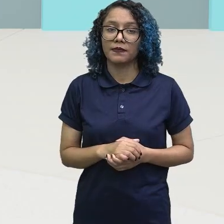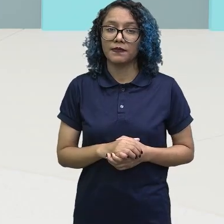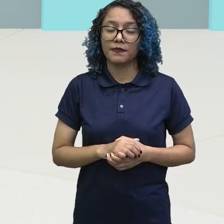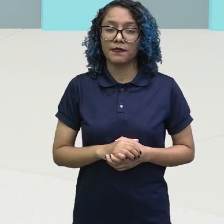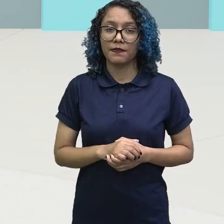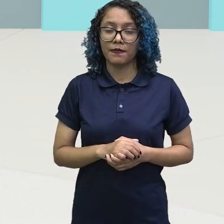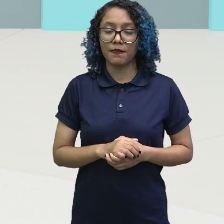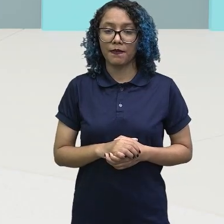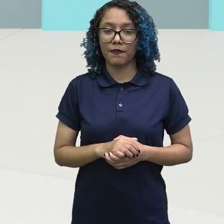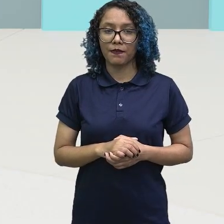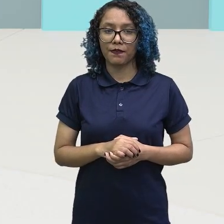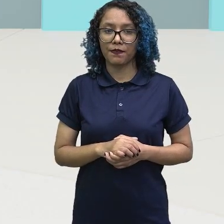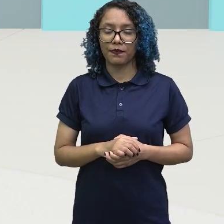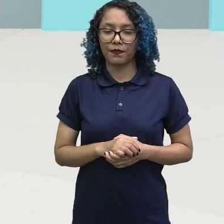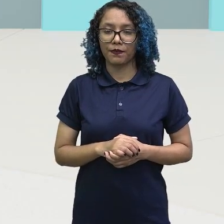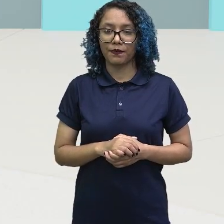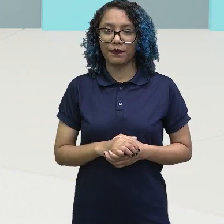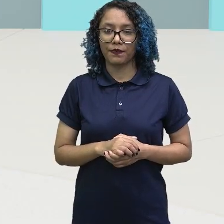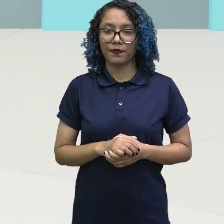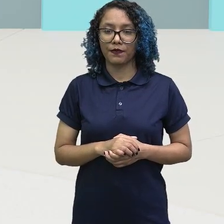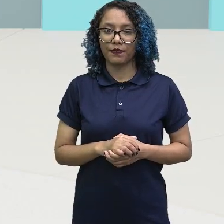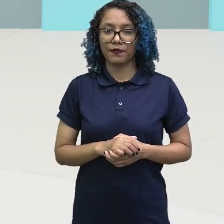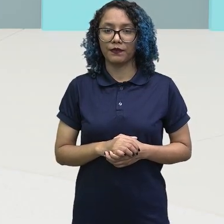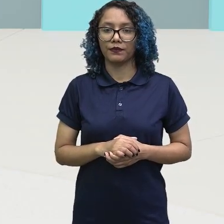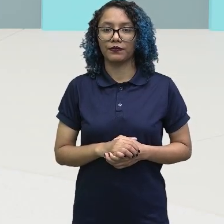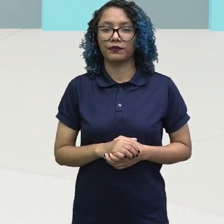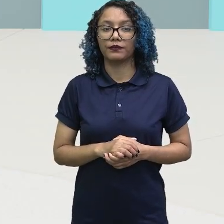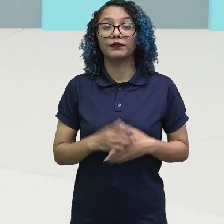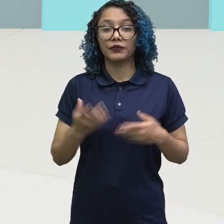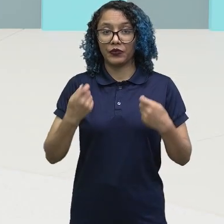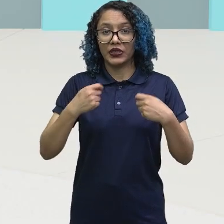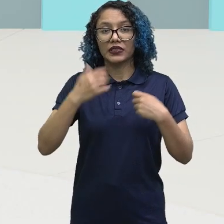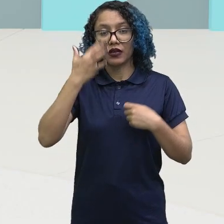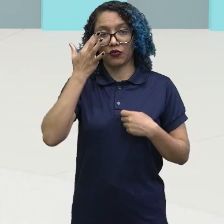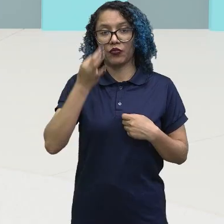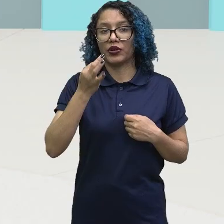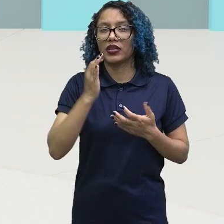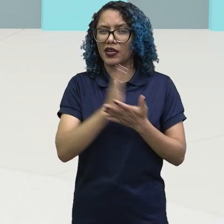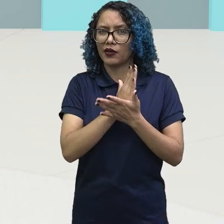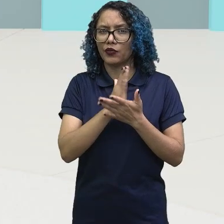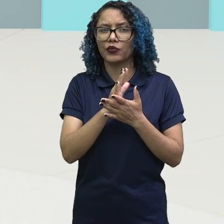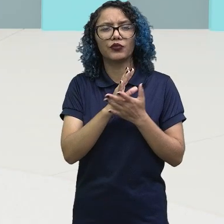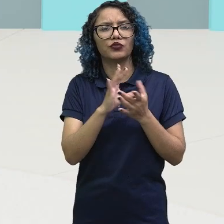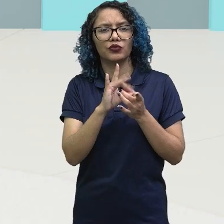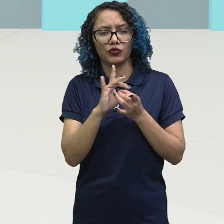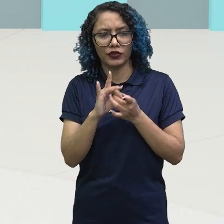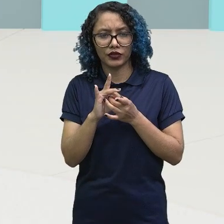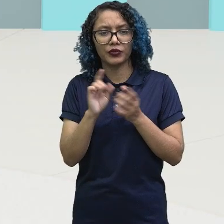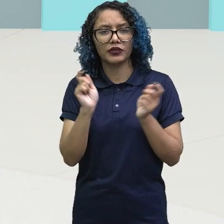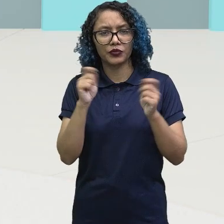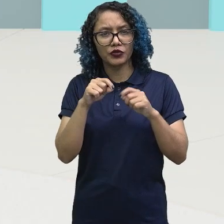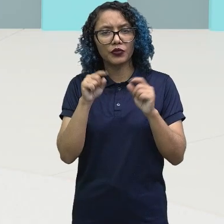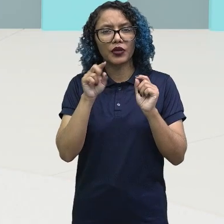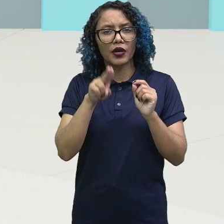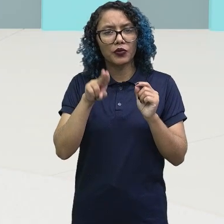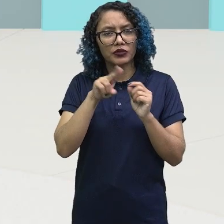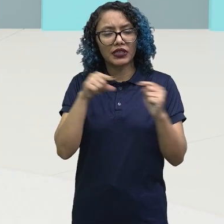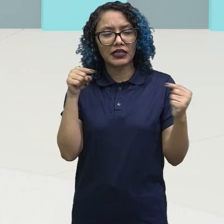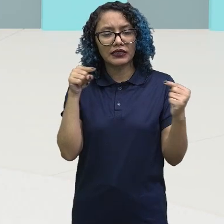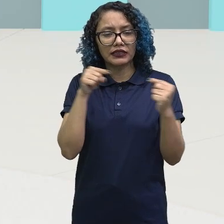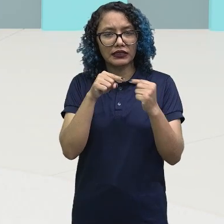E aí a gente precisa, né, entender determinadas situações para poder encaixar melhor